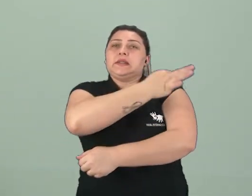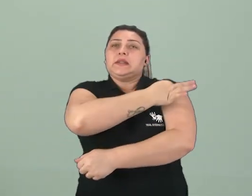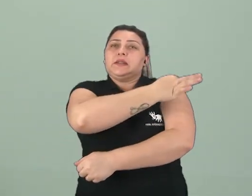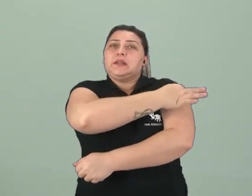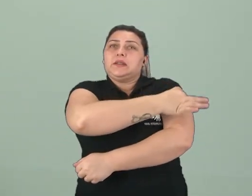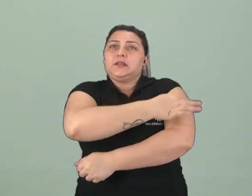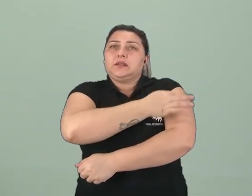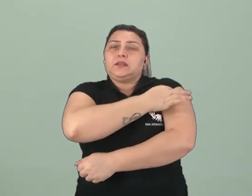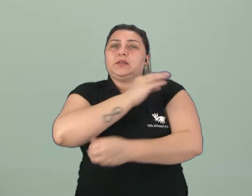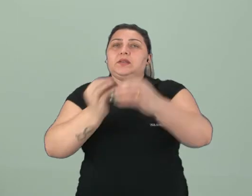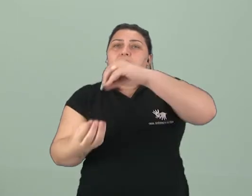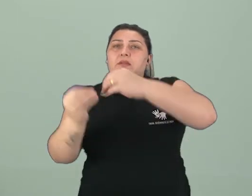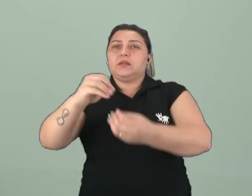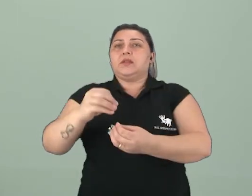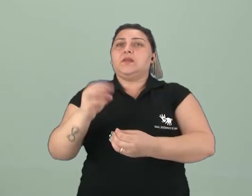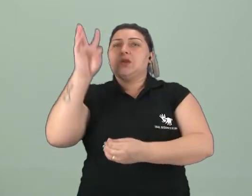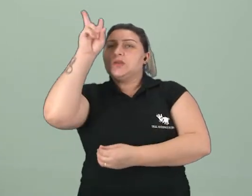história